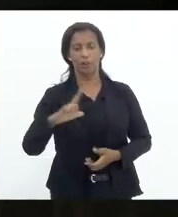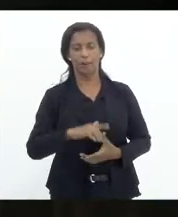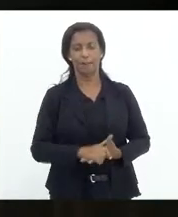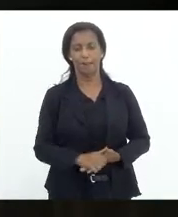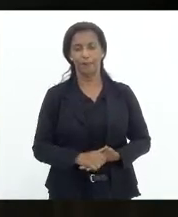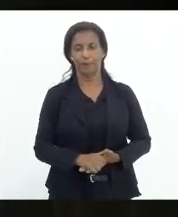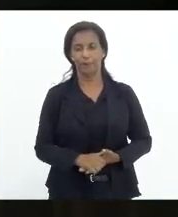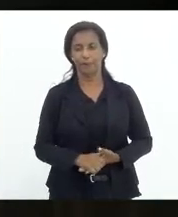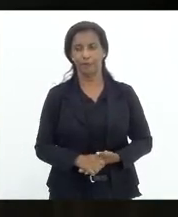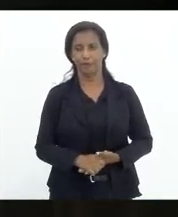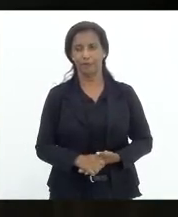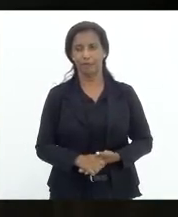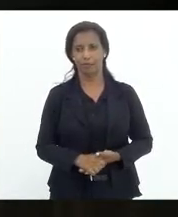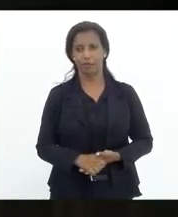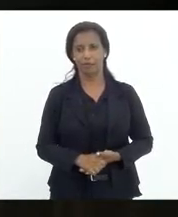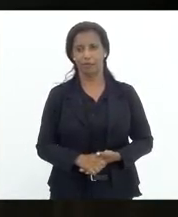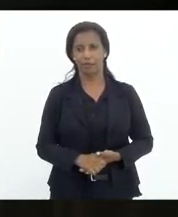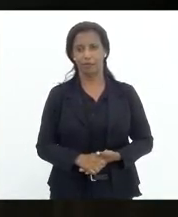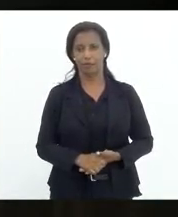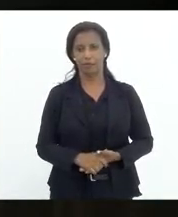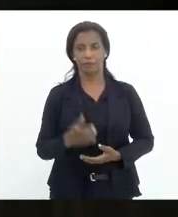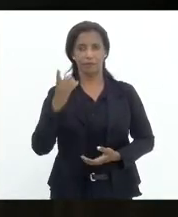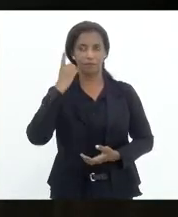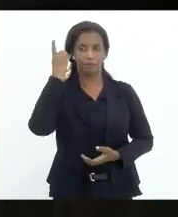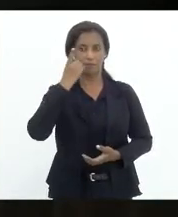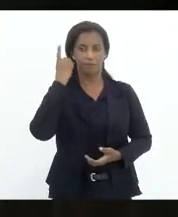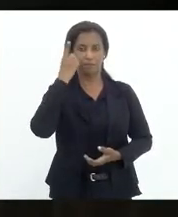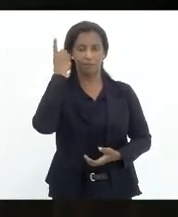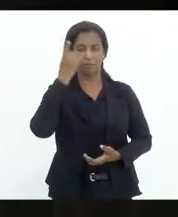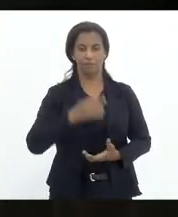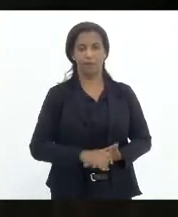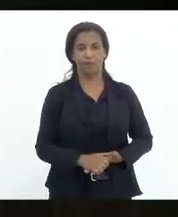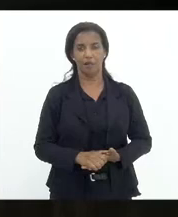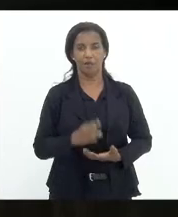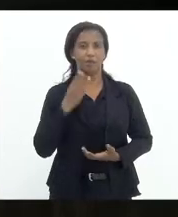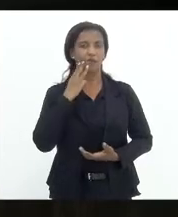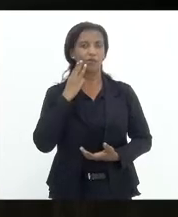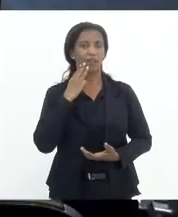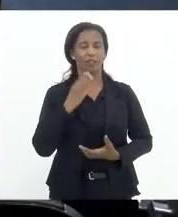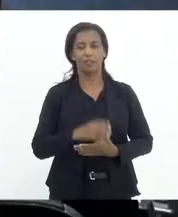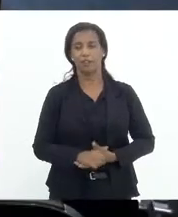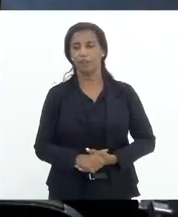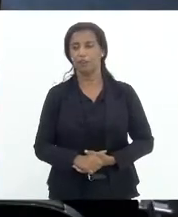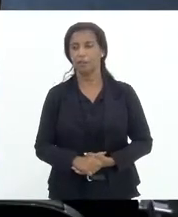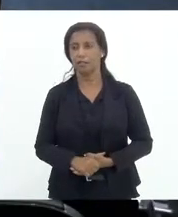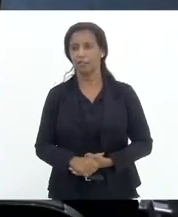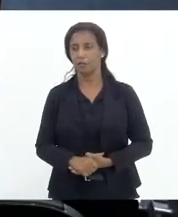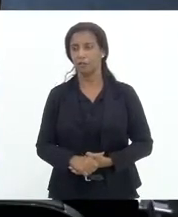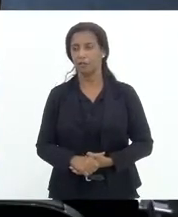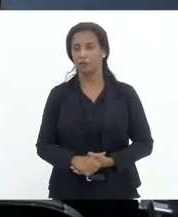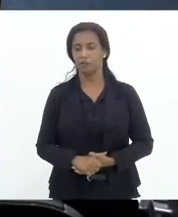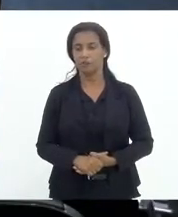Deputado Noel de Carvalho Deputado waldeck Carneiro a